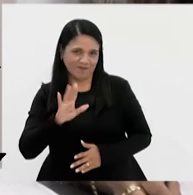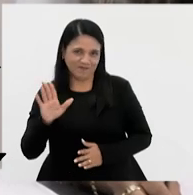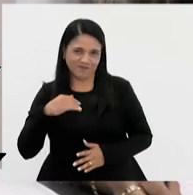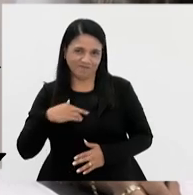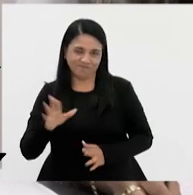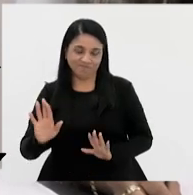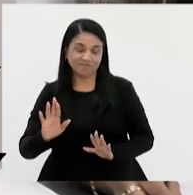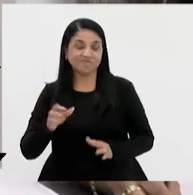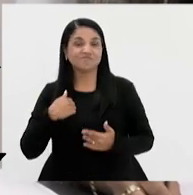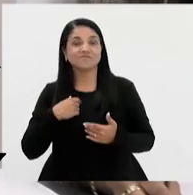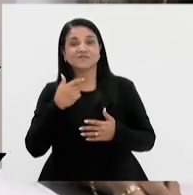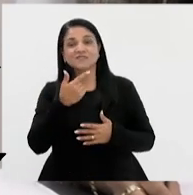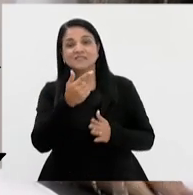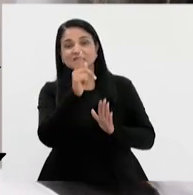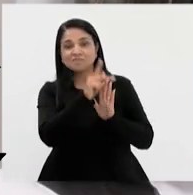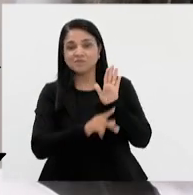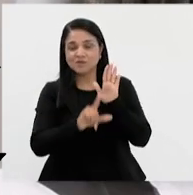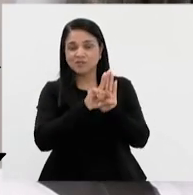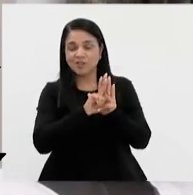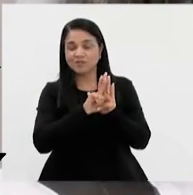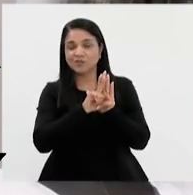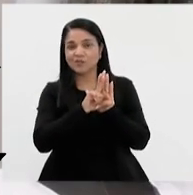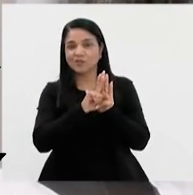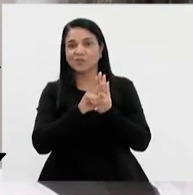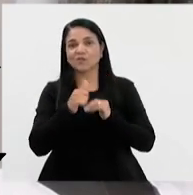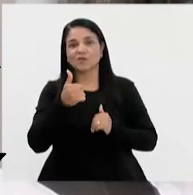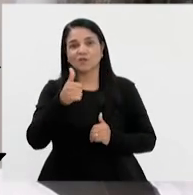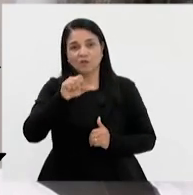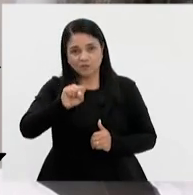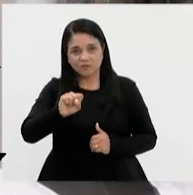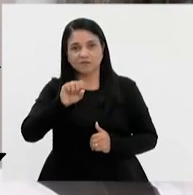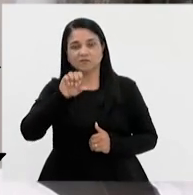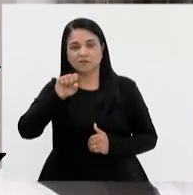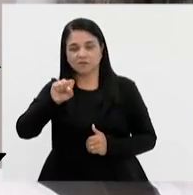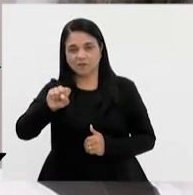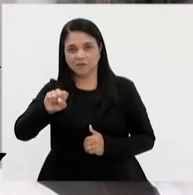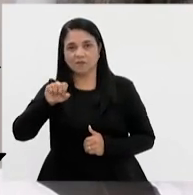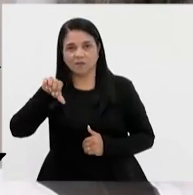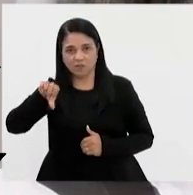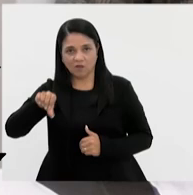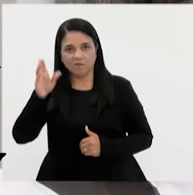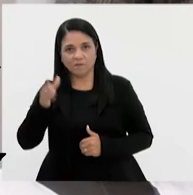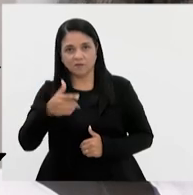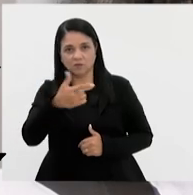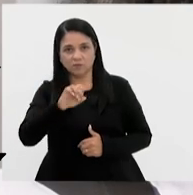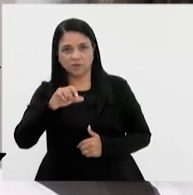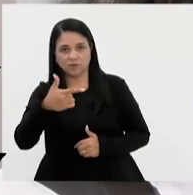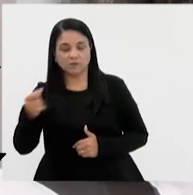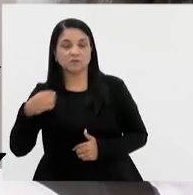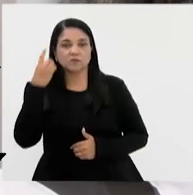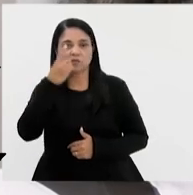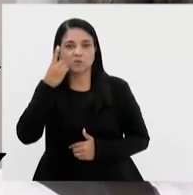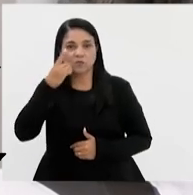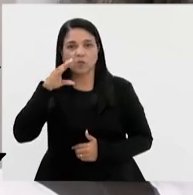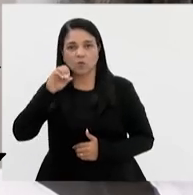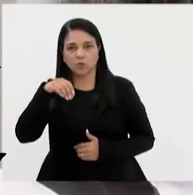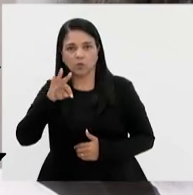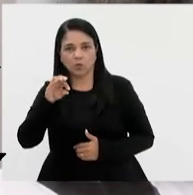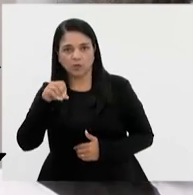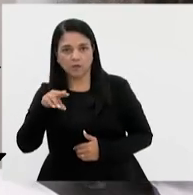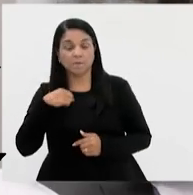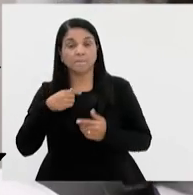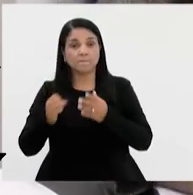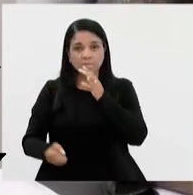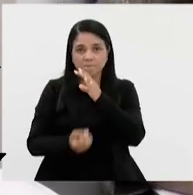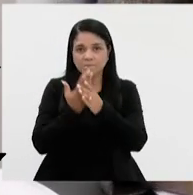que é o projeto 17, que é o projeto de lei número 889 de 2023, de autoria do deputado Tony de Paula Pai, que dispõe sobre a criação